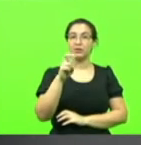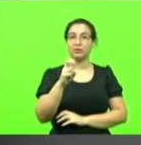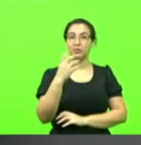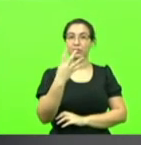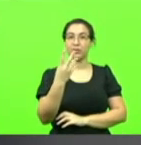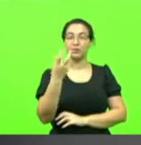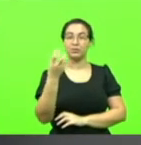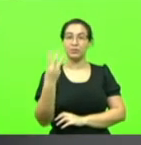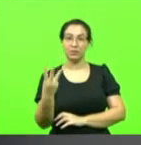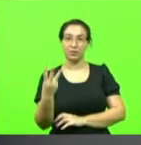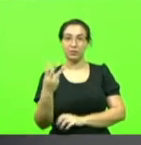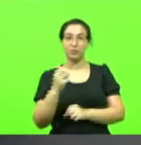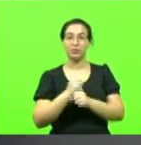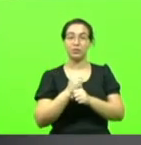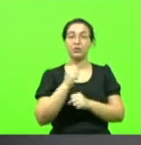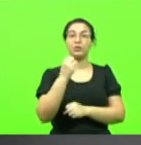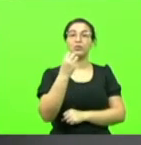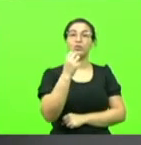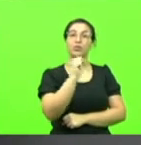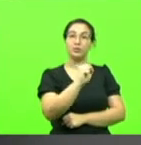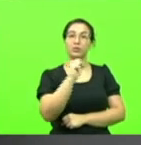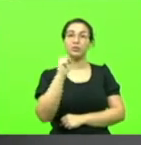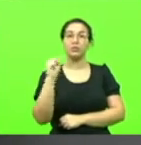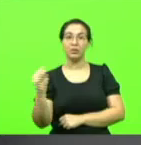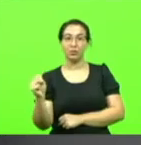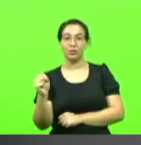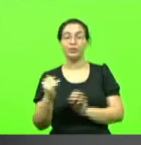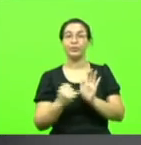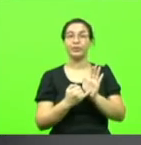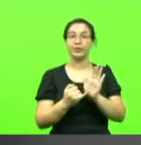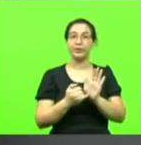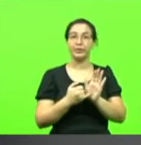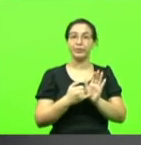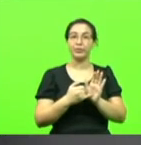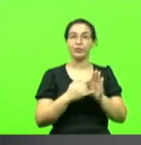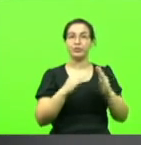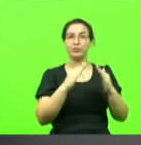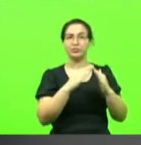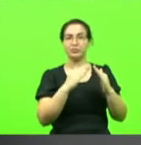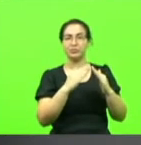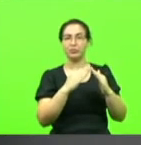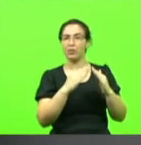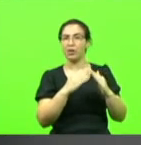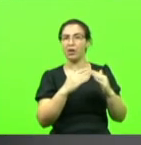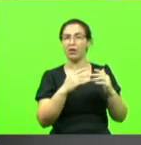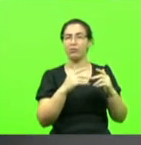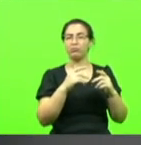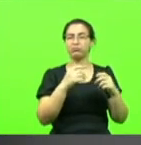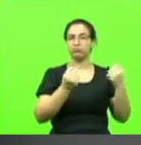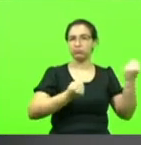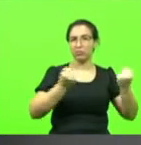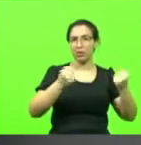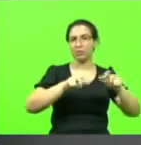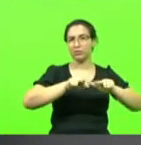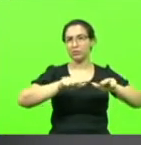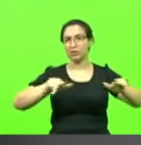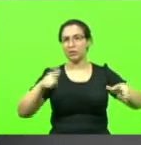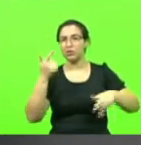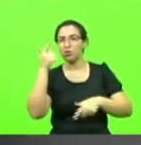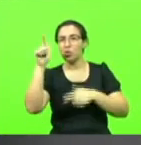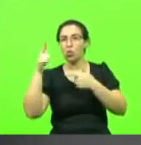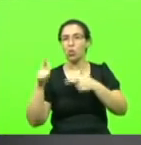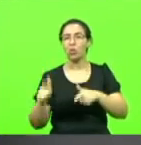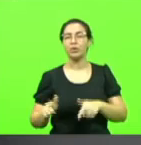7543 de 88 que institui o imposto sobre a propriedade de veículos automotores e dá outras